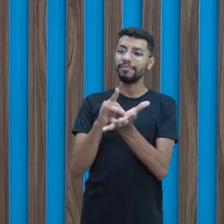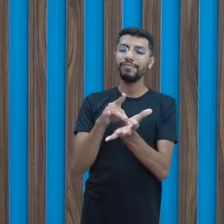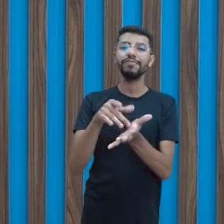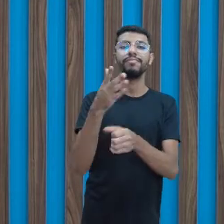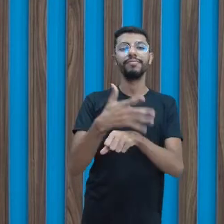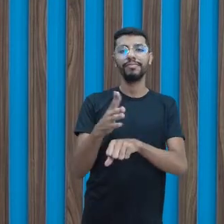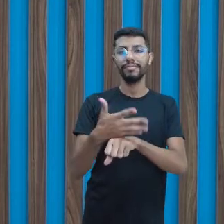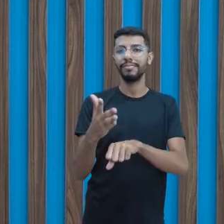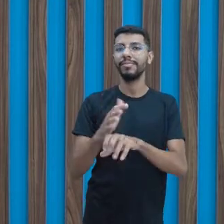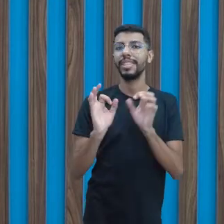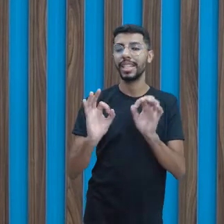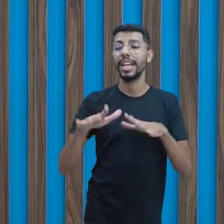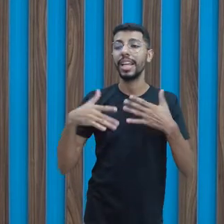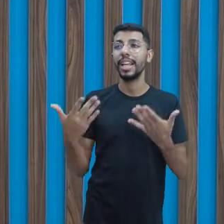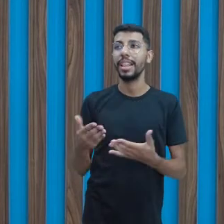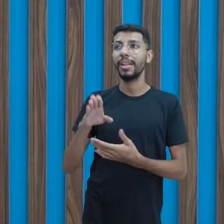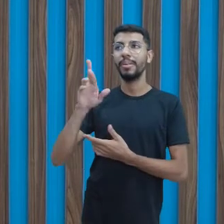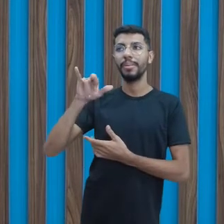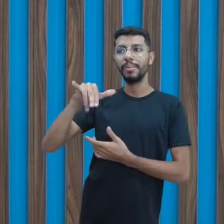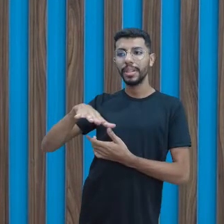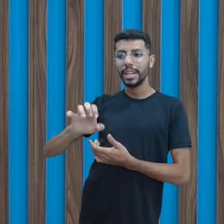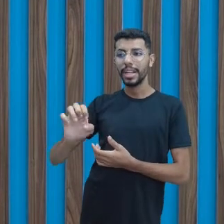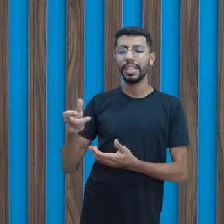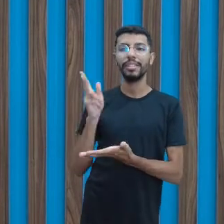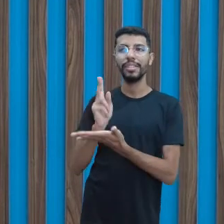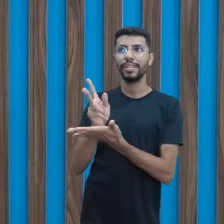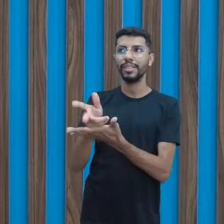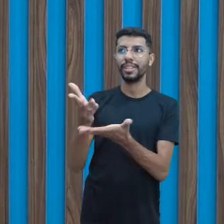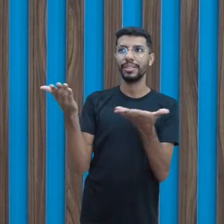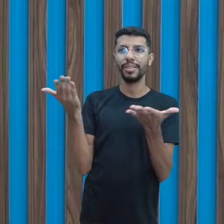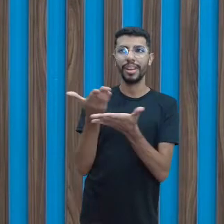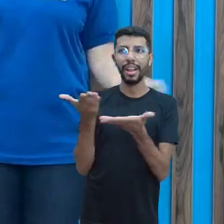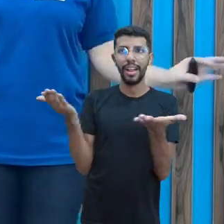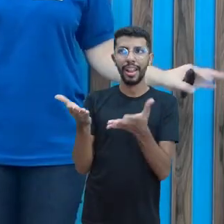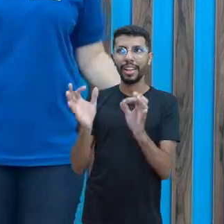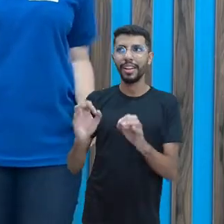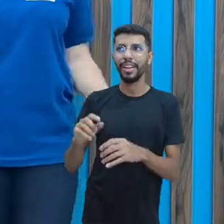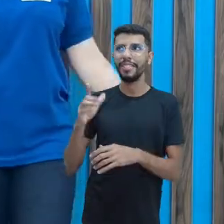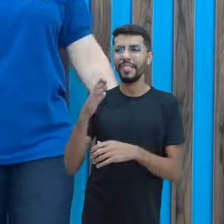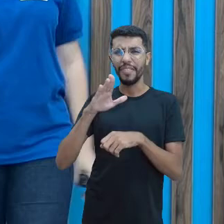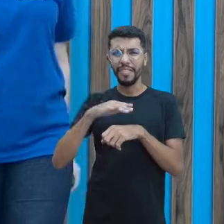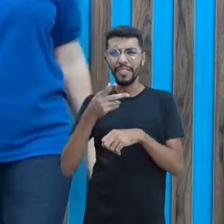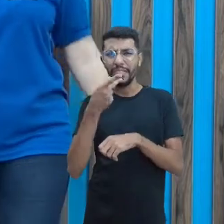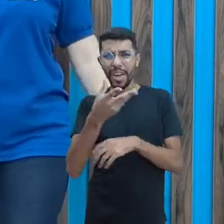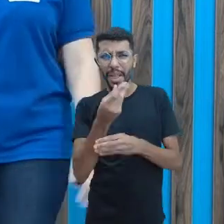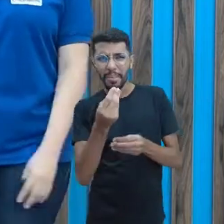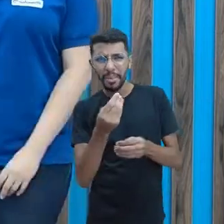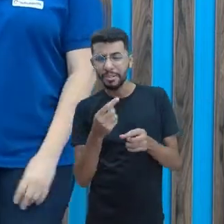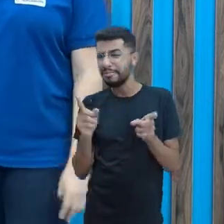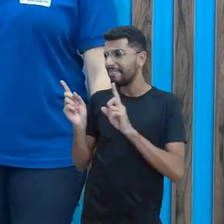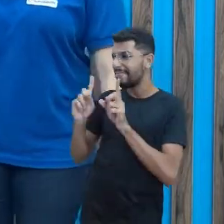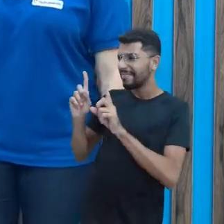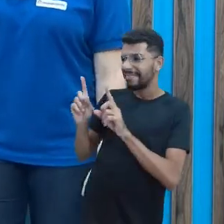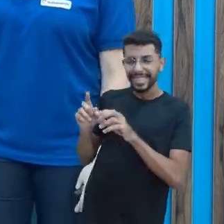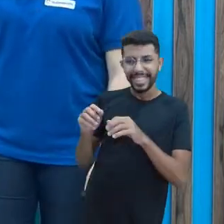prática, tá bom? Então, Briane vai dar continuidade. Não, eu falei muito, Briane, não, né? Não, a gente está aqui para debater, Não, né? tá tudo Bom. certo. Então, Briane